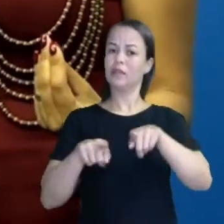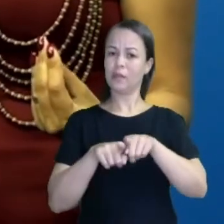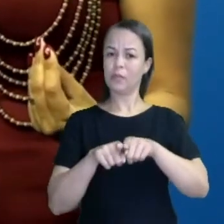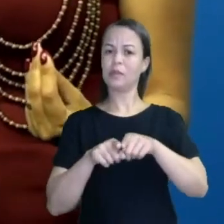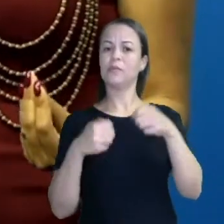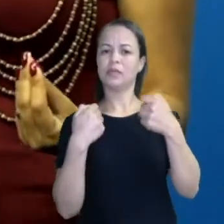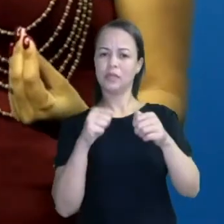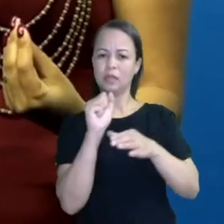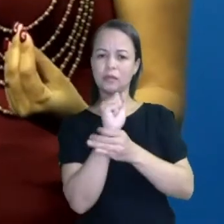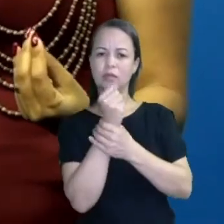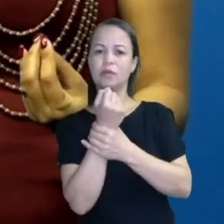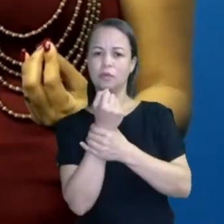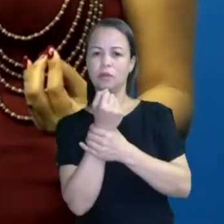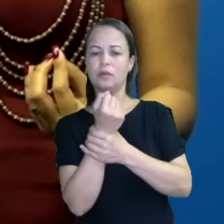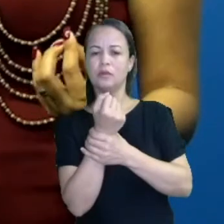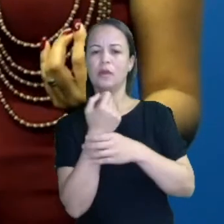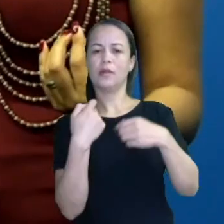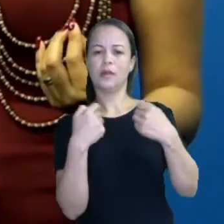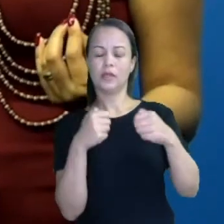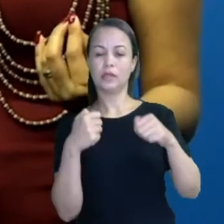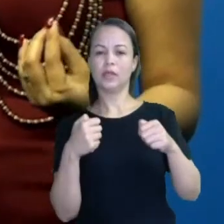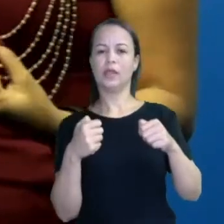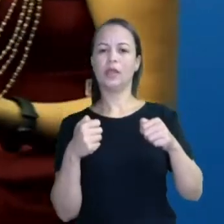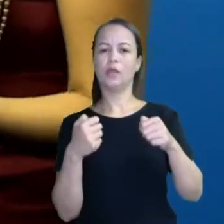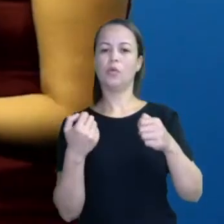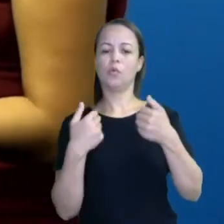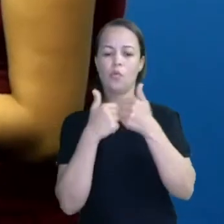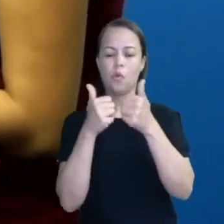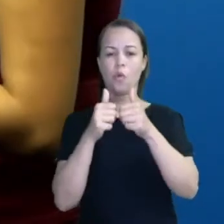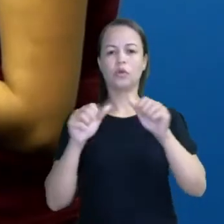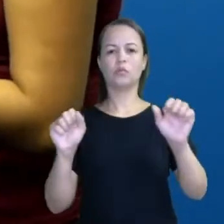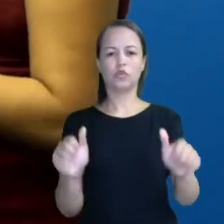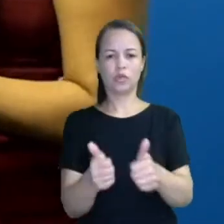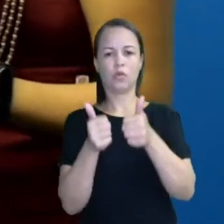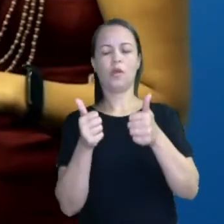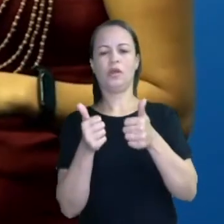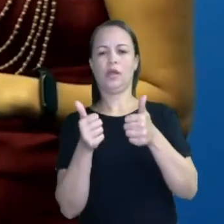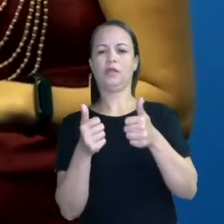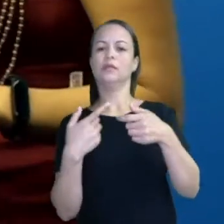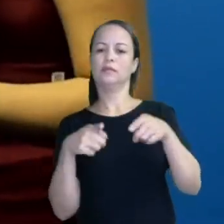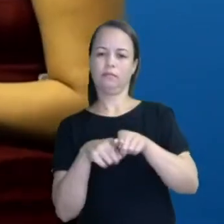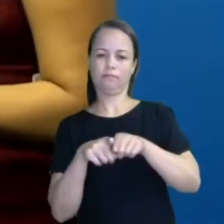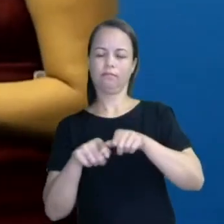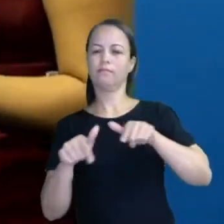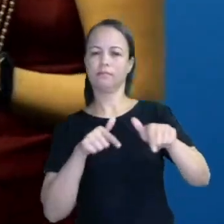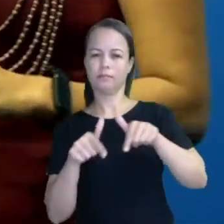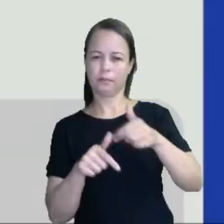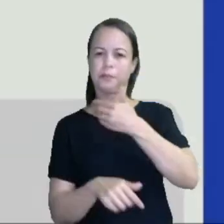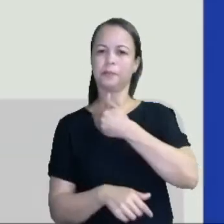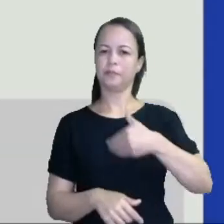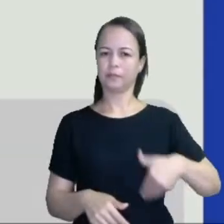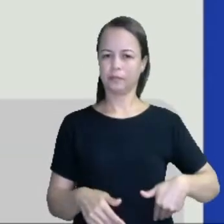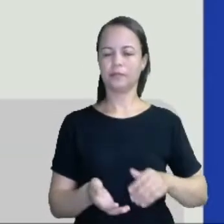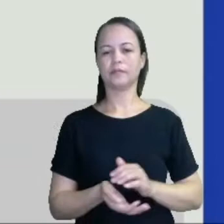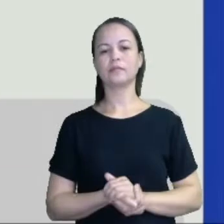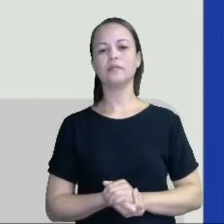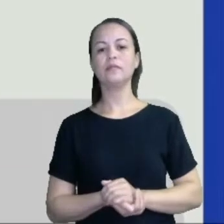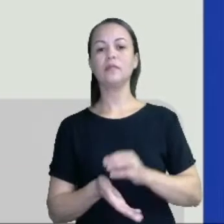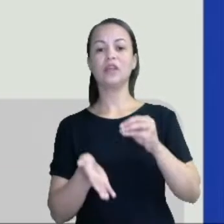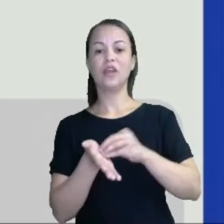ter segurança. Tem que ser um transporte de qualidade. Também é um serviço público. Falta de